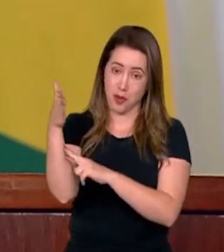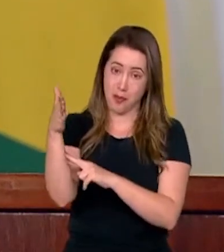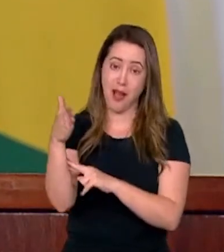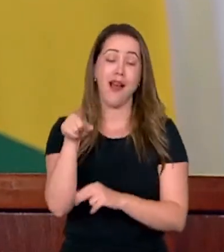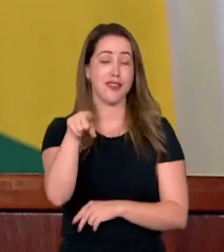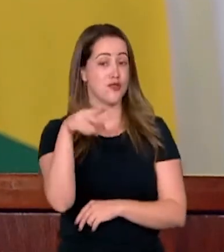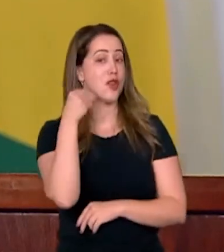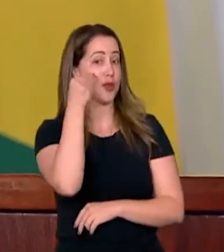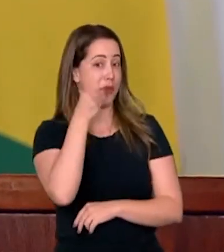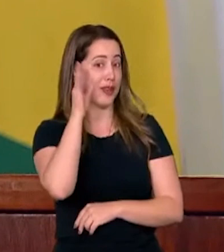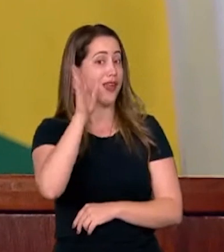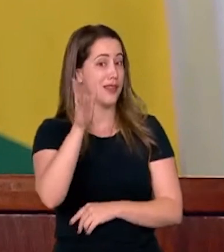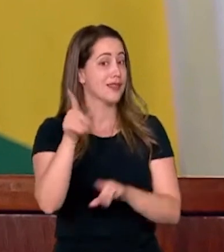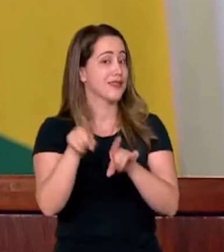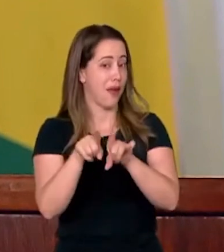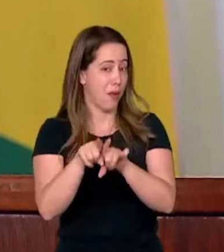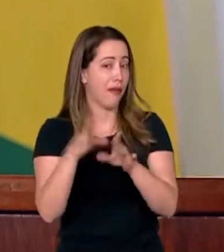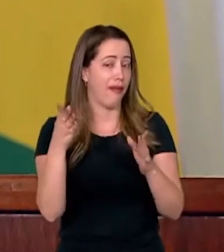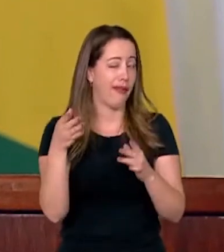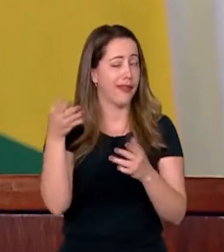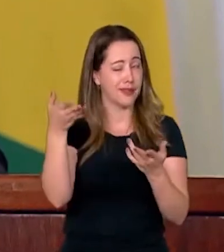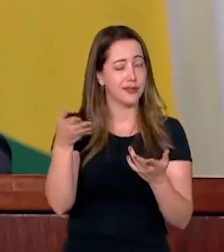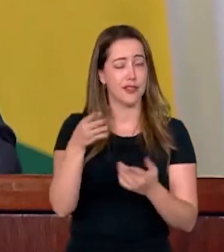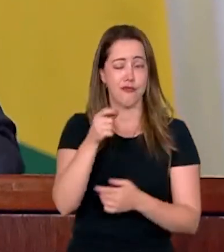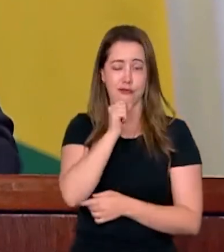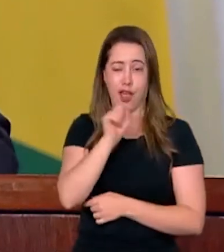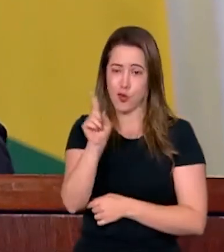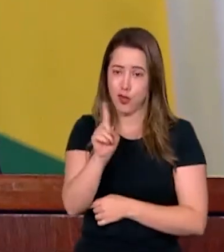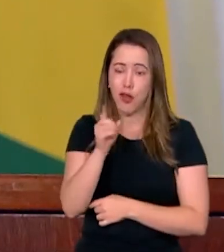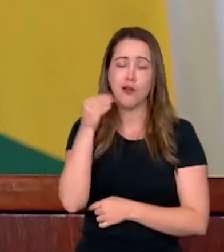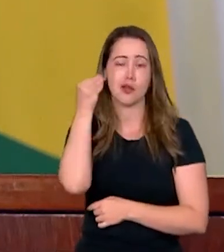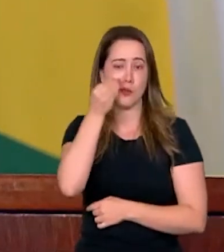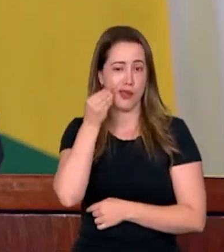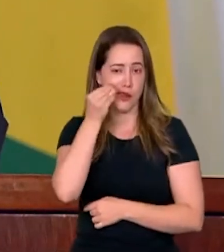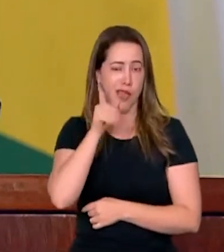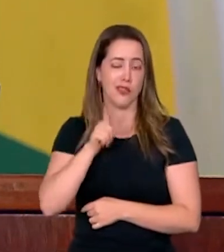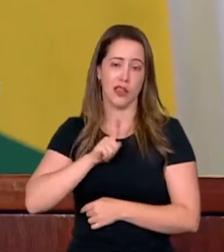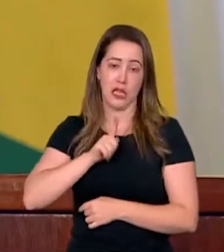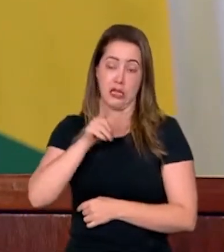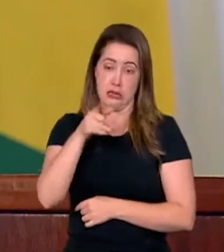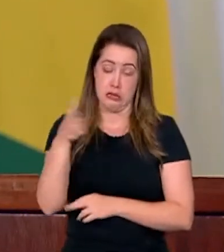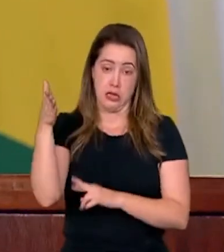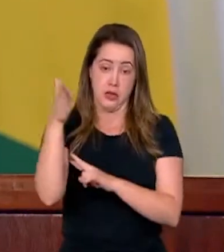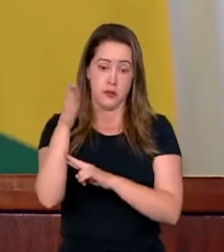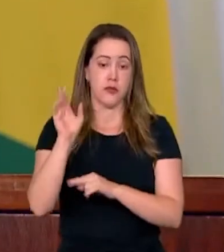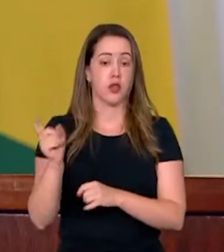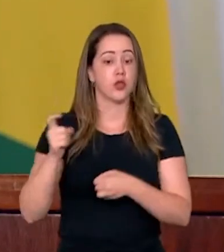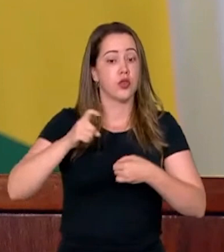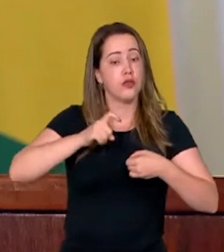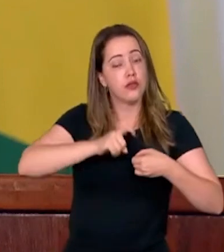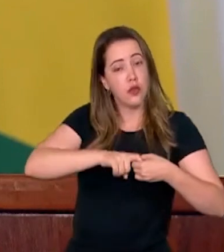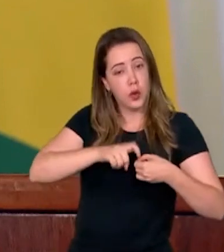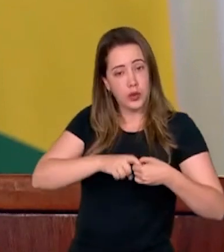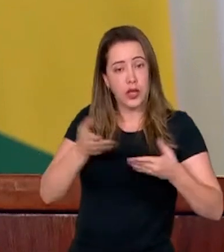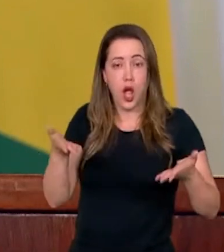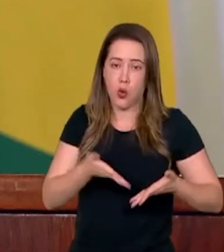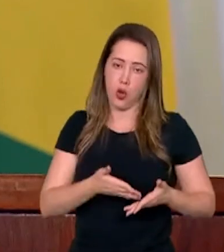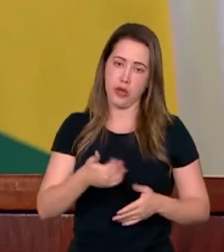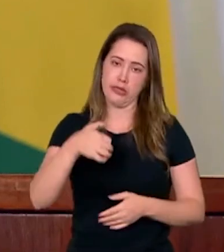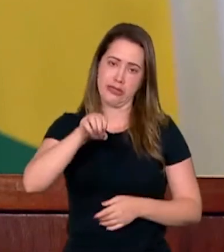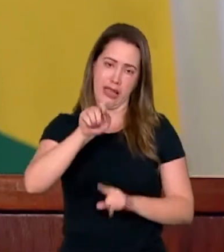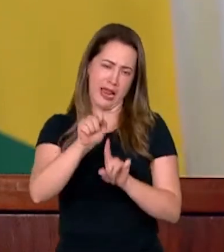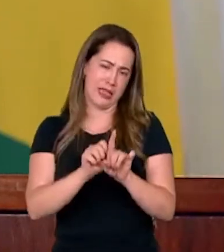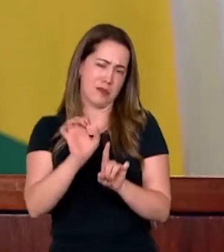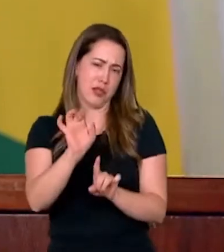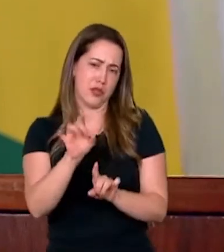aos experientes, de que eu estou voltando agora, estou apenas há 10 meses no governo. Eu